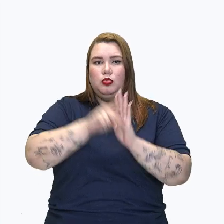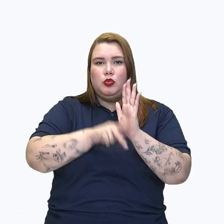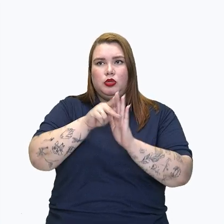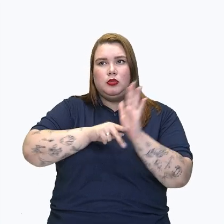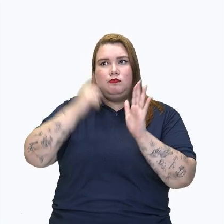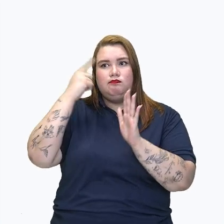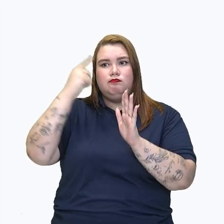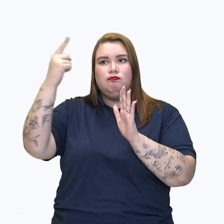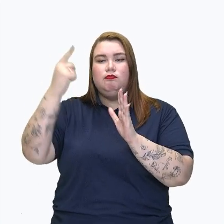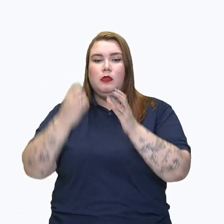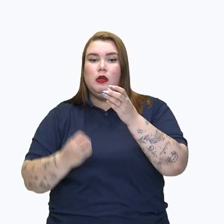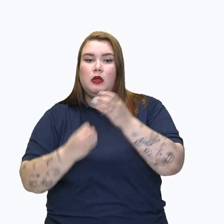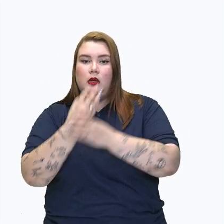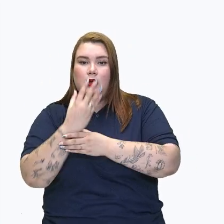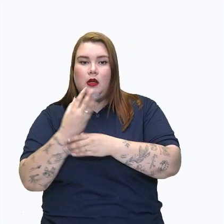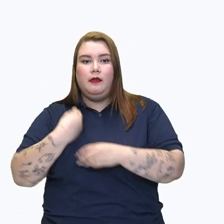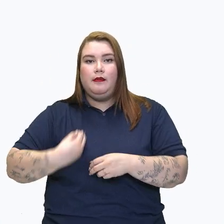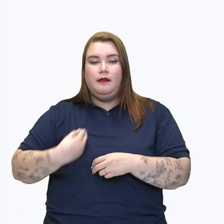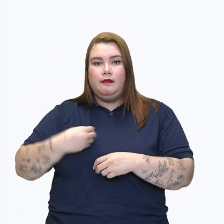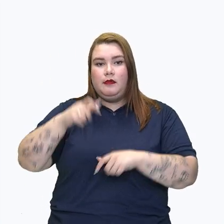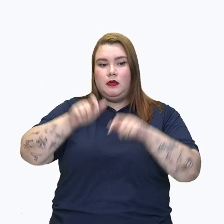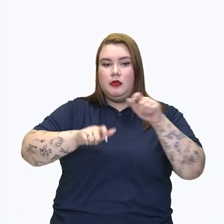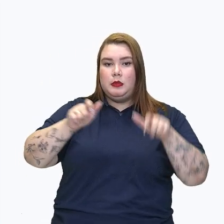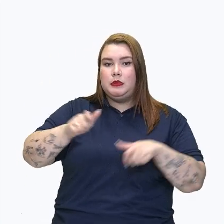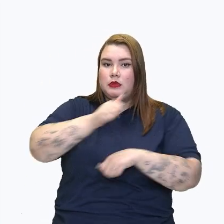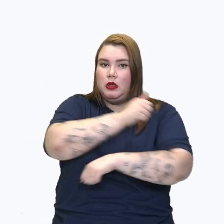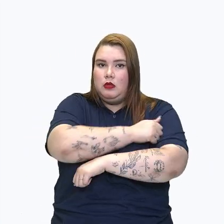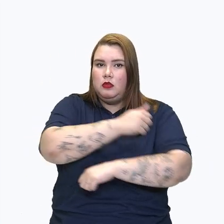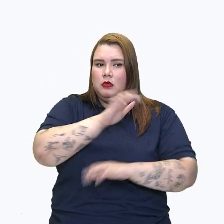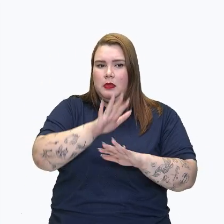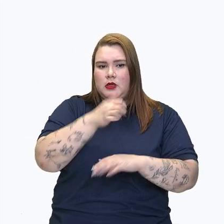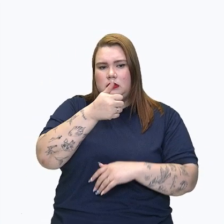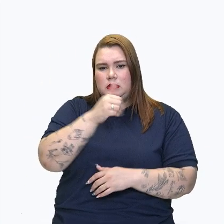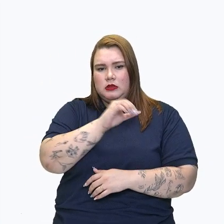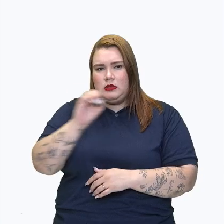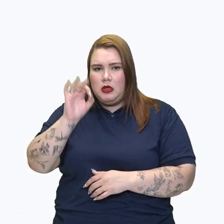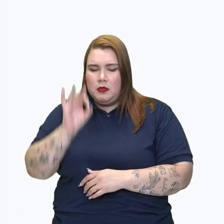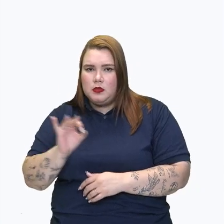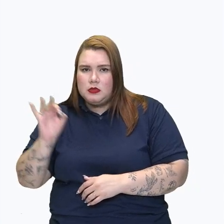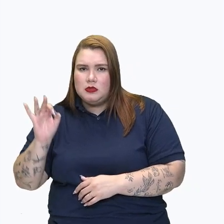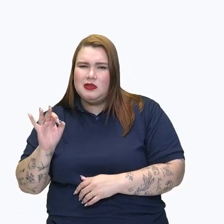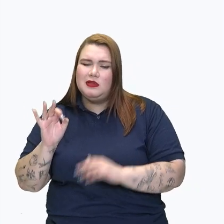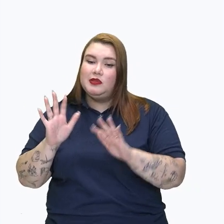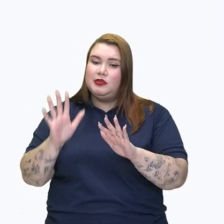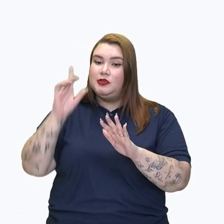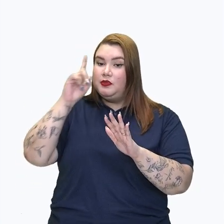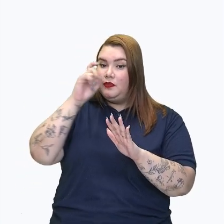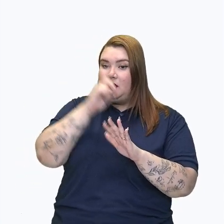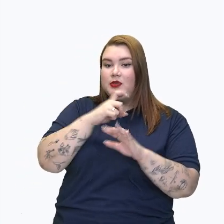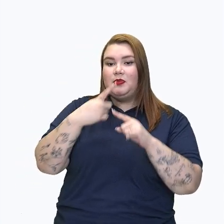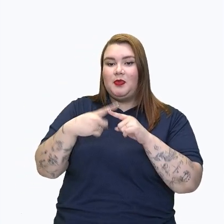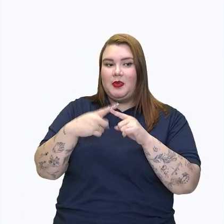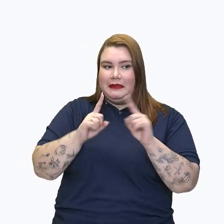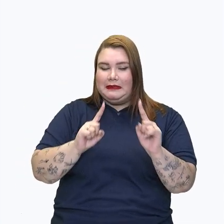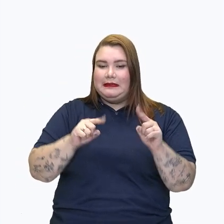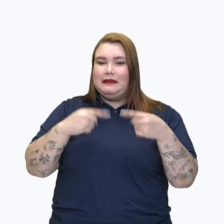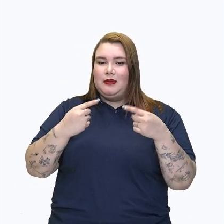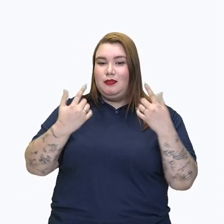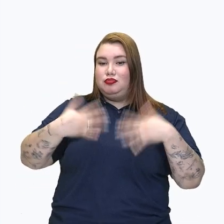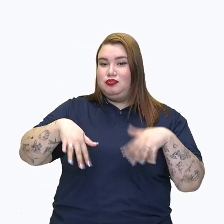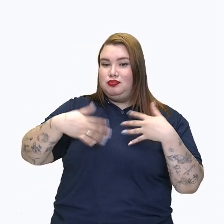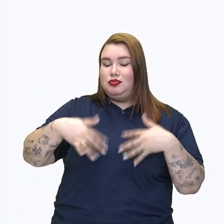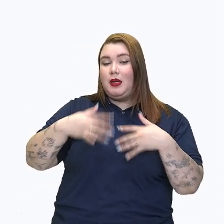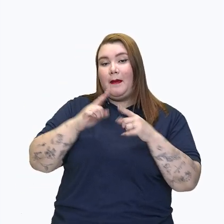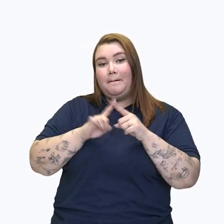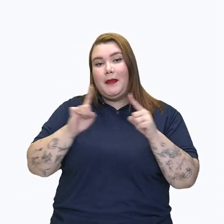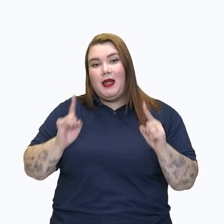pensados para trazer a realidade dos estudantes. 100%, professora Ellen? Muito difícil, porque é um desafio muito grande, mas é por isso que